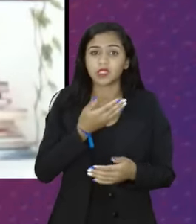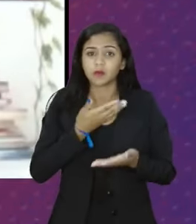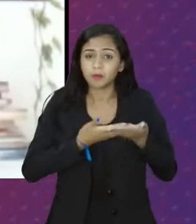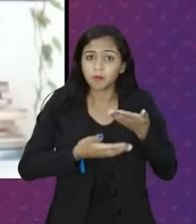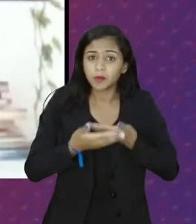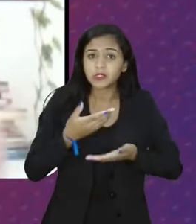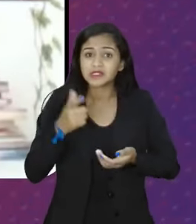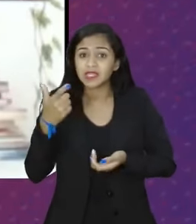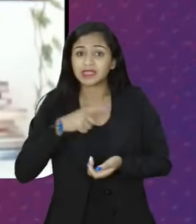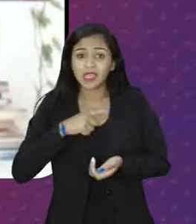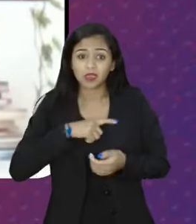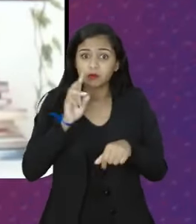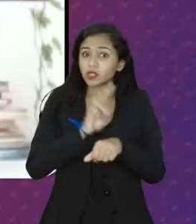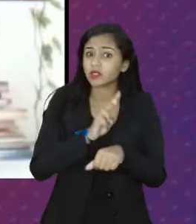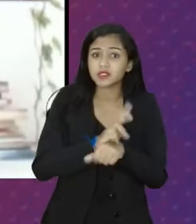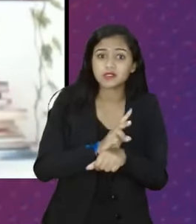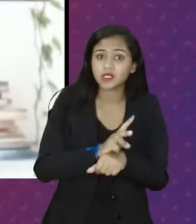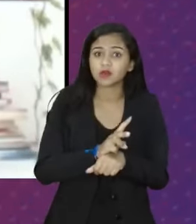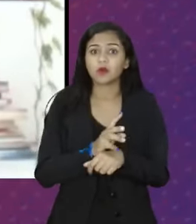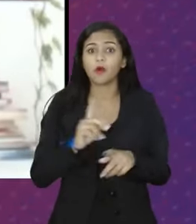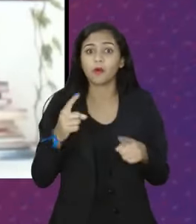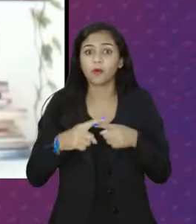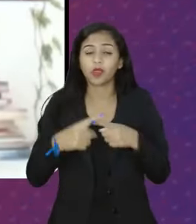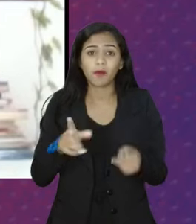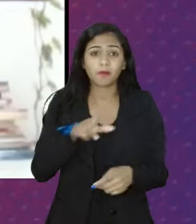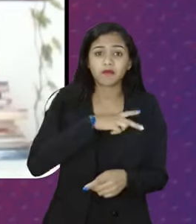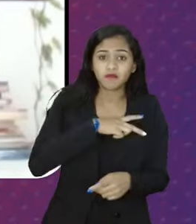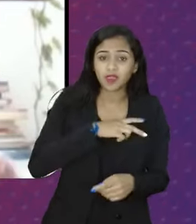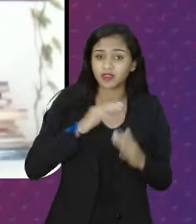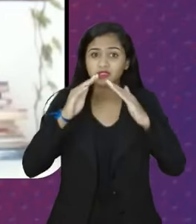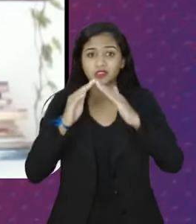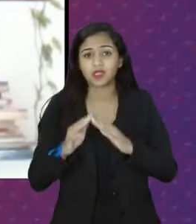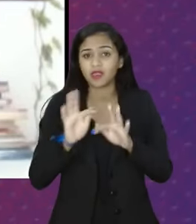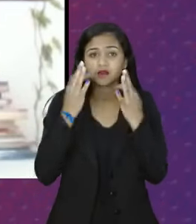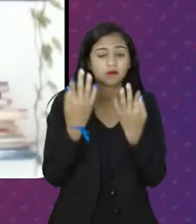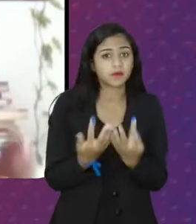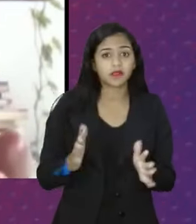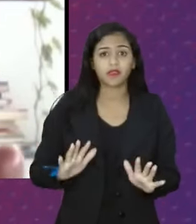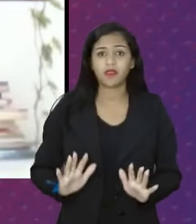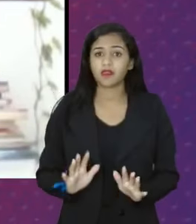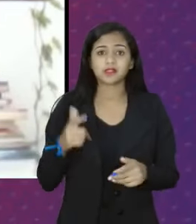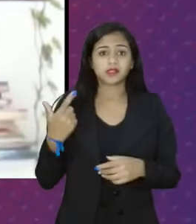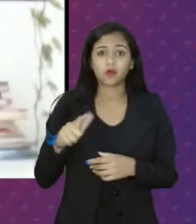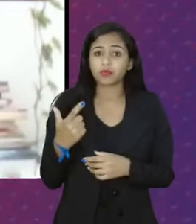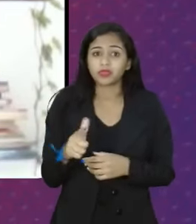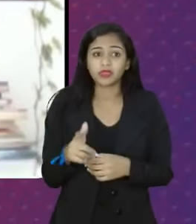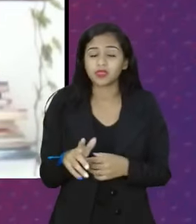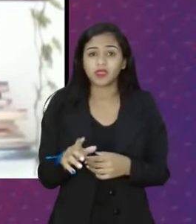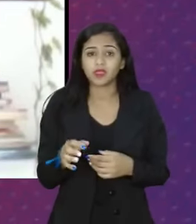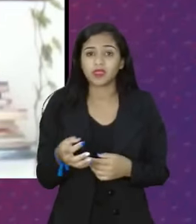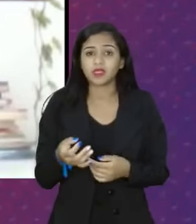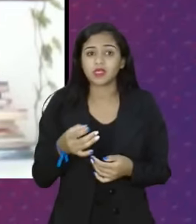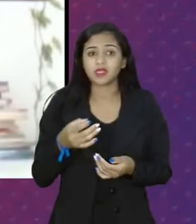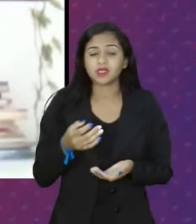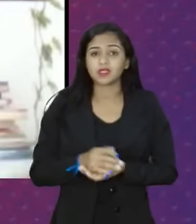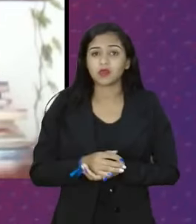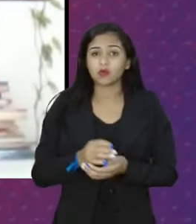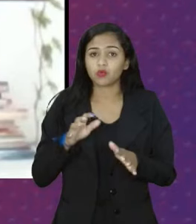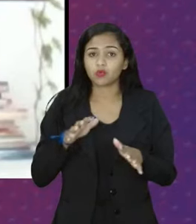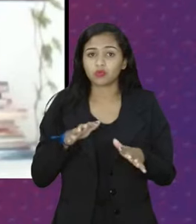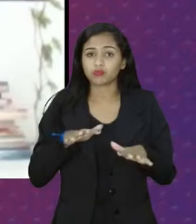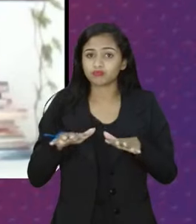esses espaços são espaços privados, domésticos, familiares, que não permitem controle social.